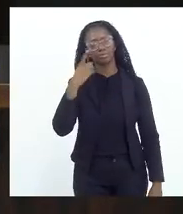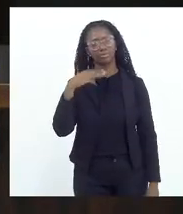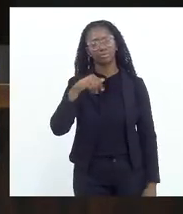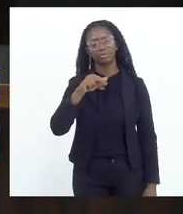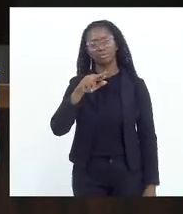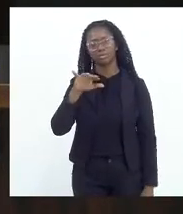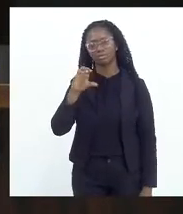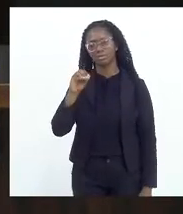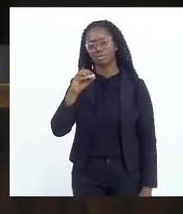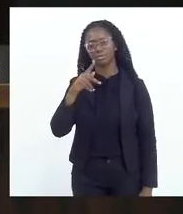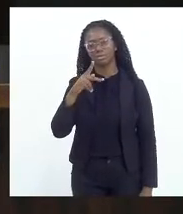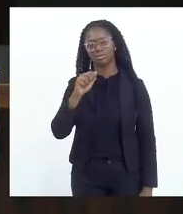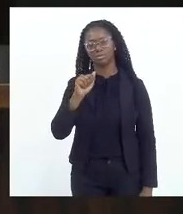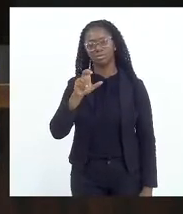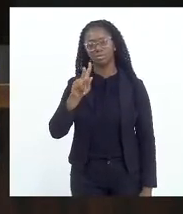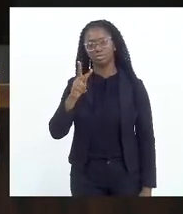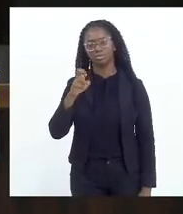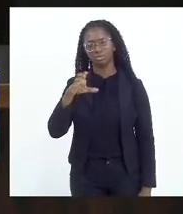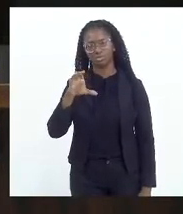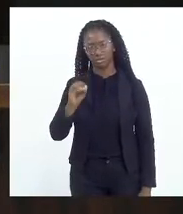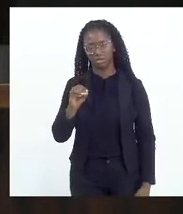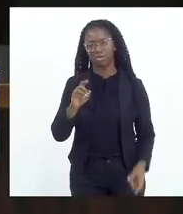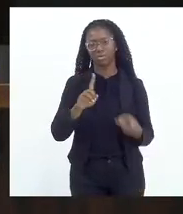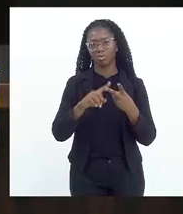Serafini, Dani Monteiro,